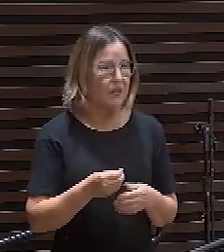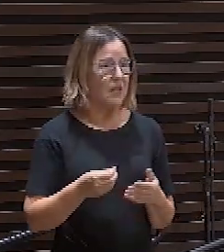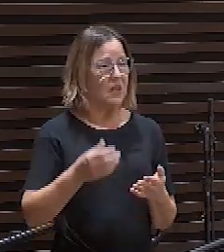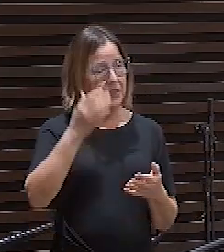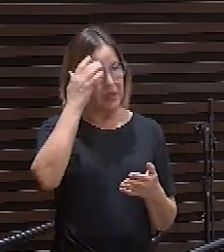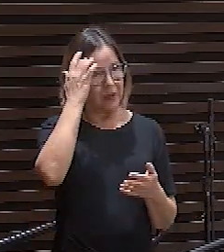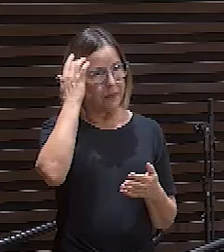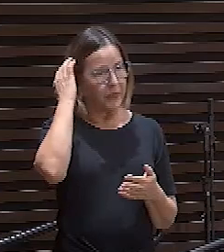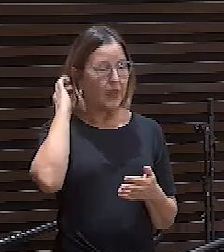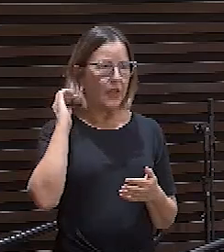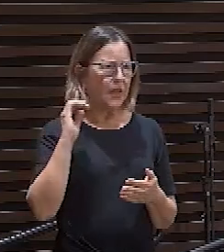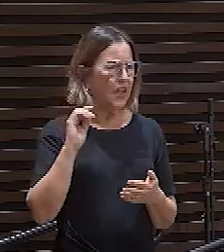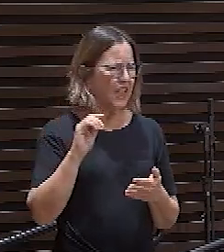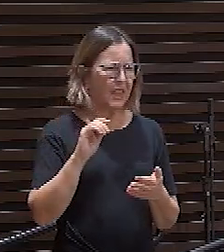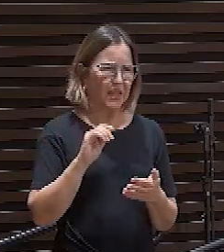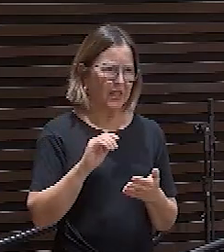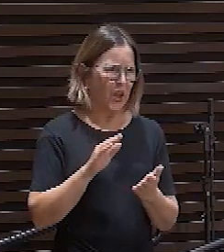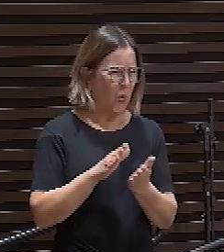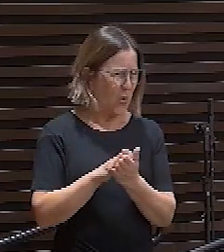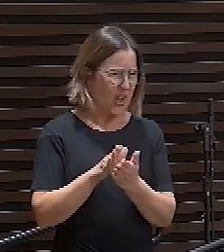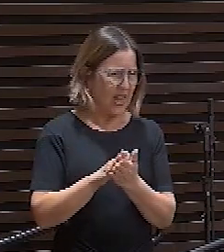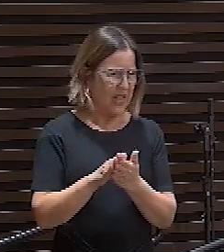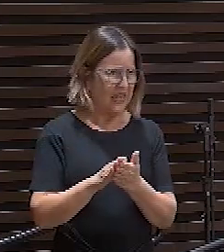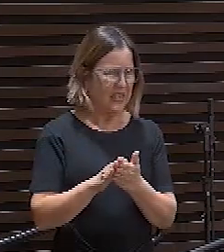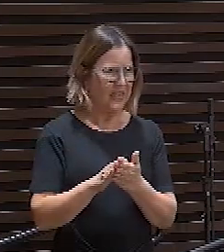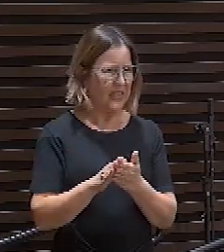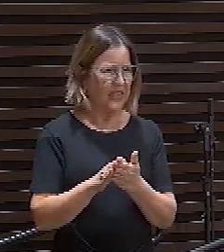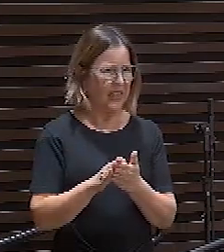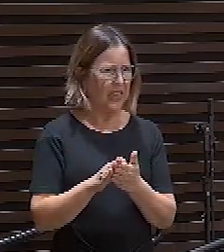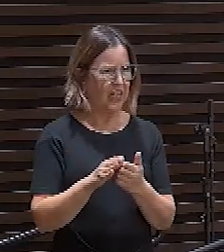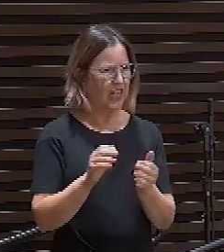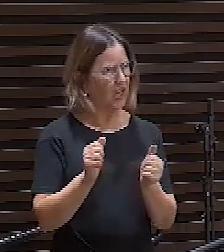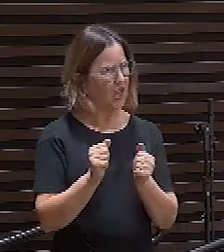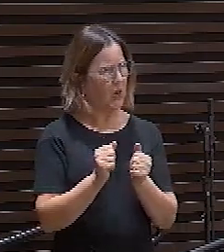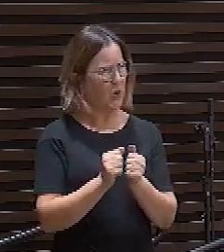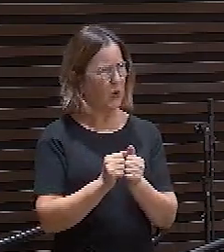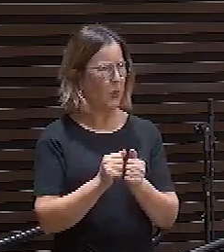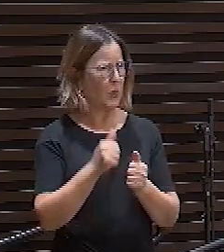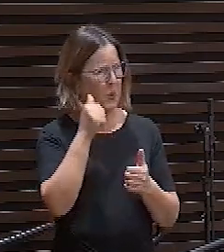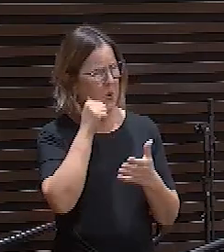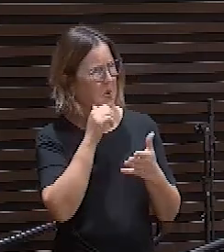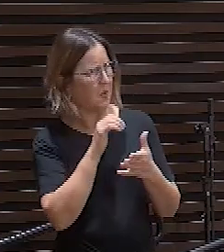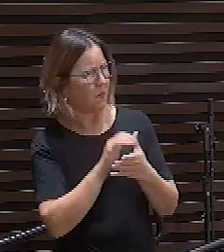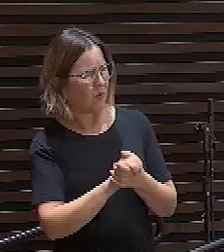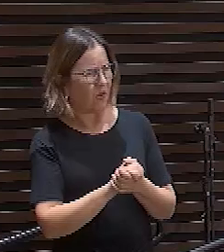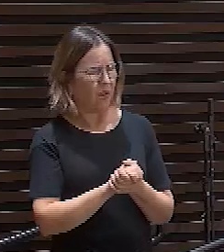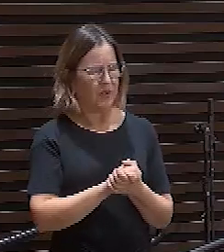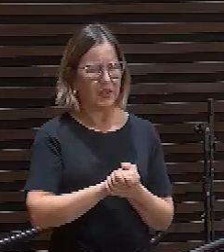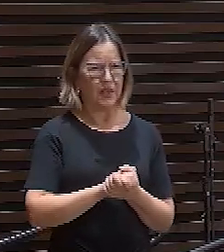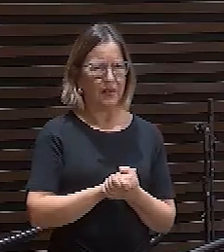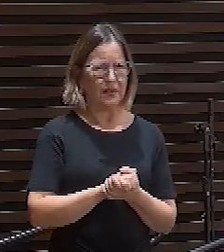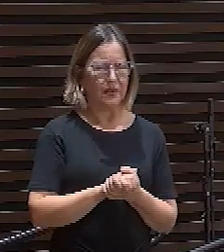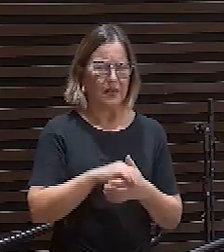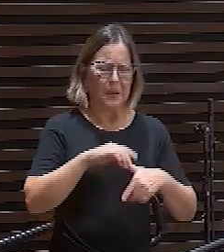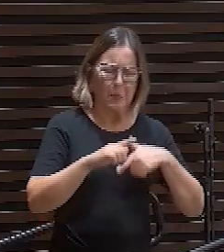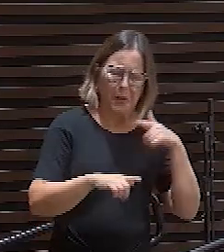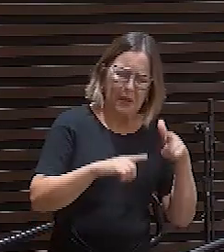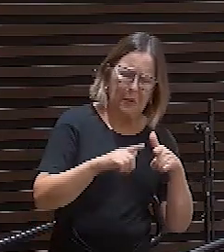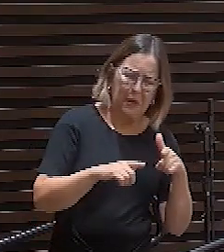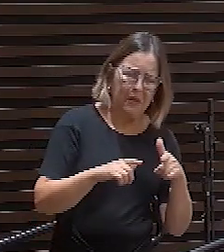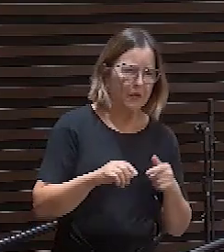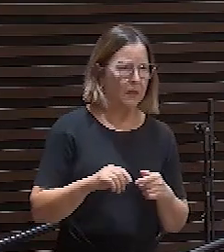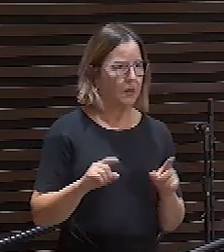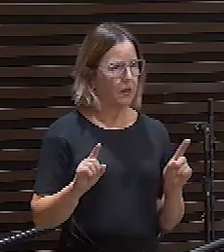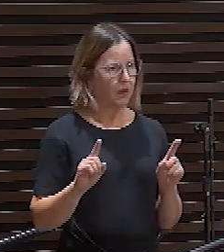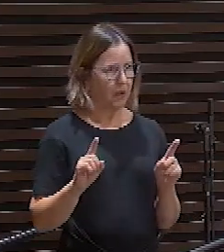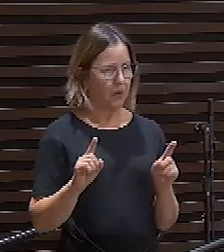gente não está conseguindo, não vamos deixar nenhum apartamento para o nosso filho, não vamos deixar nenhuma casa, não vamos deixar nenhum dinheirinho no banco. Gente,